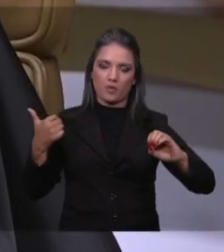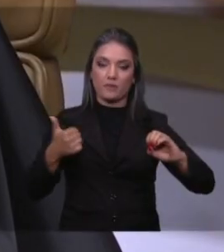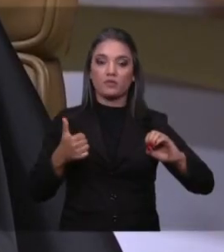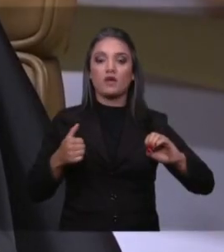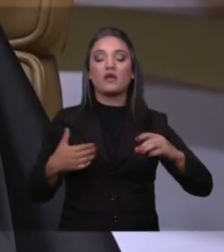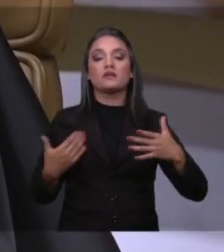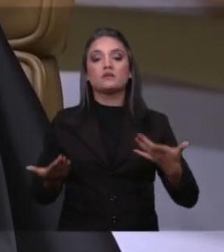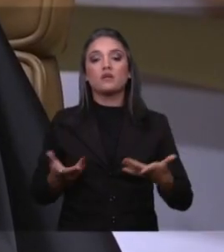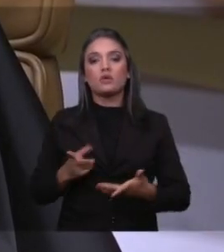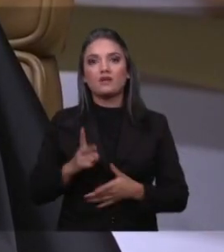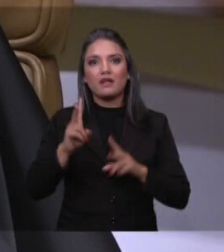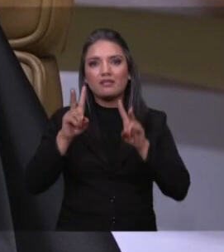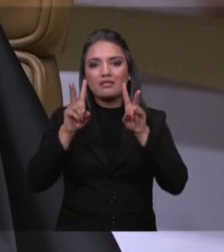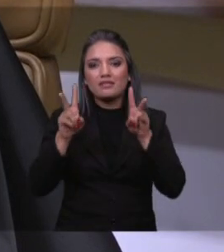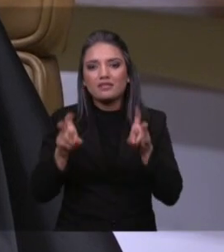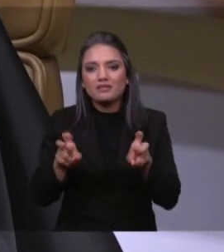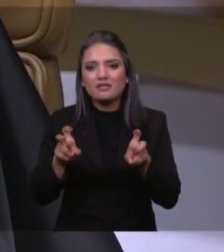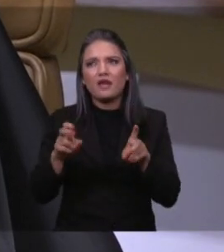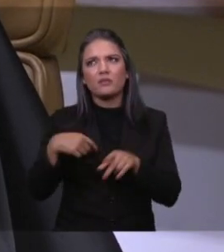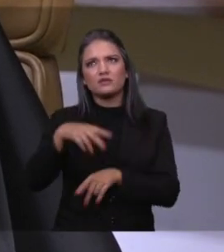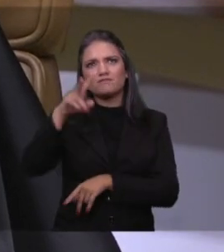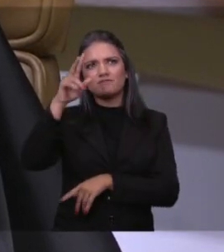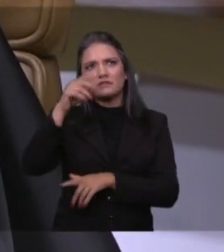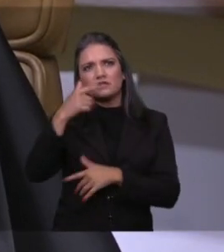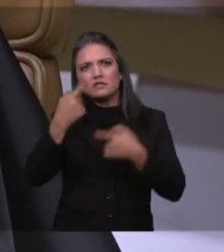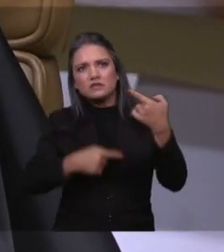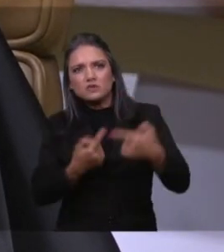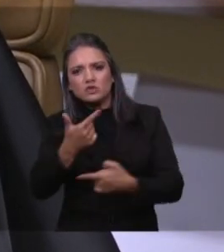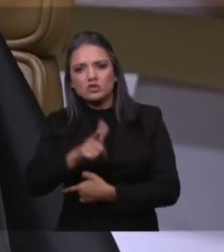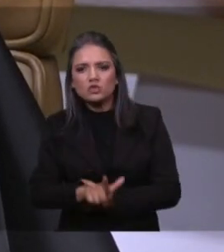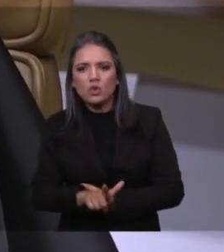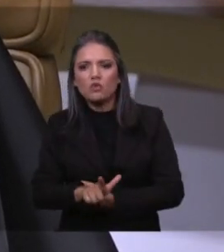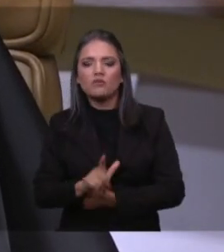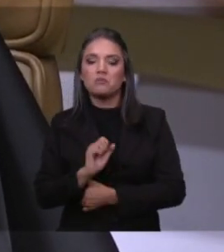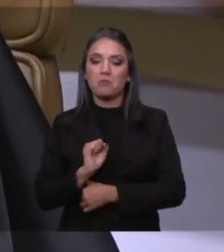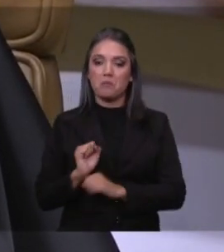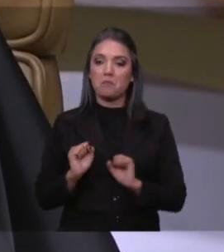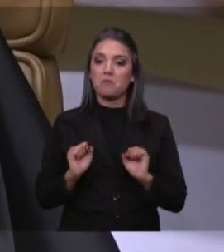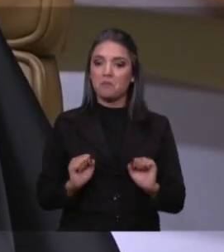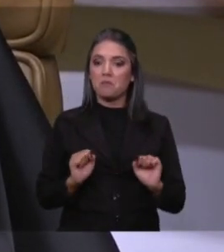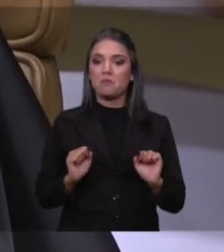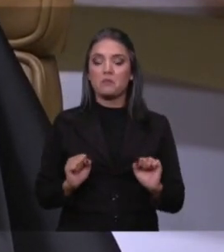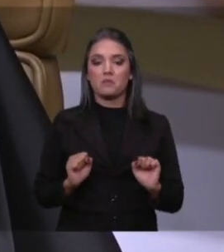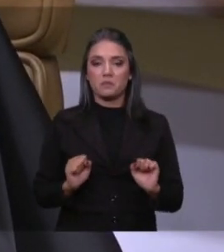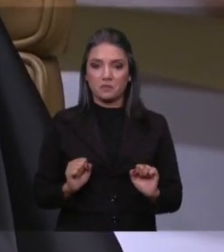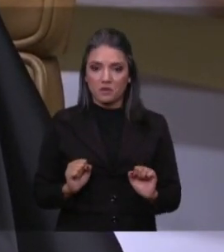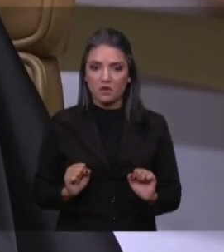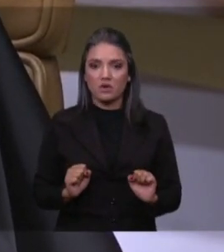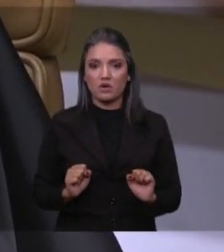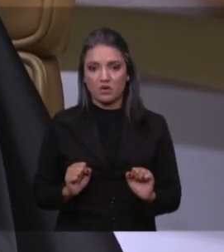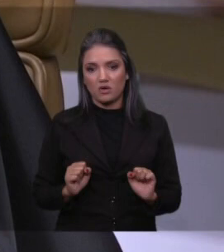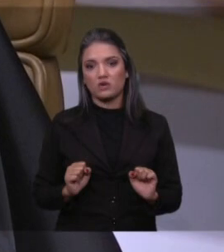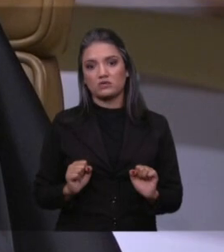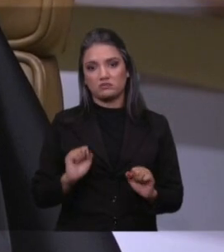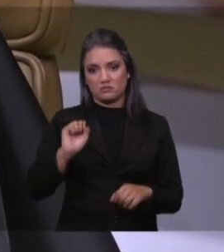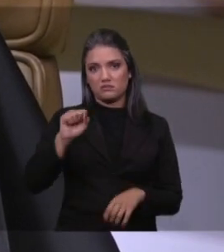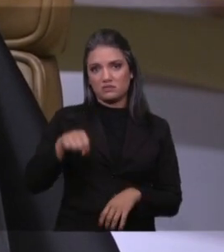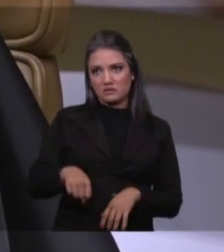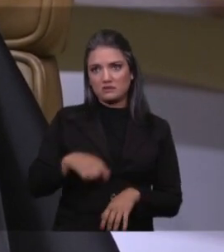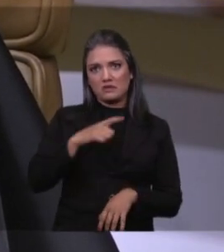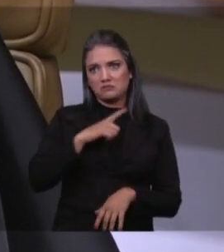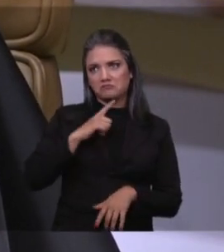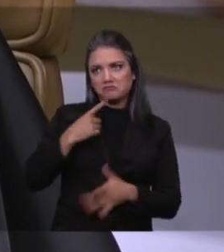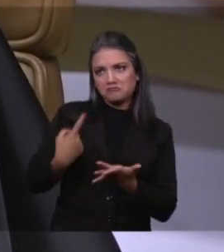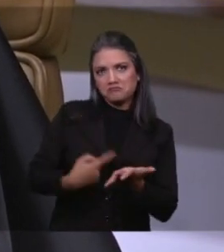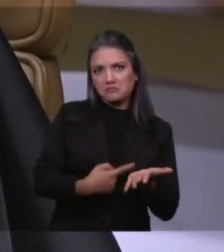portanto, sempre que o tema é revisitado, pode-se sim enfrentar a questão da modulação. Até porque